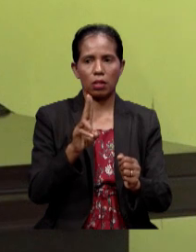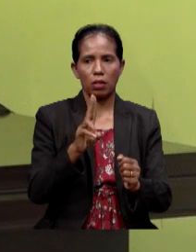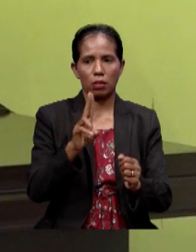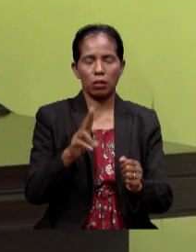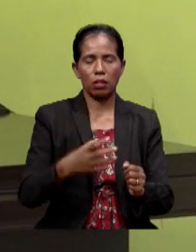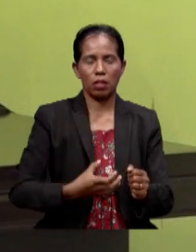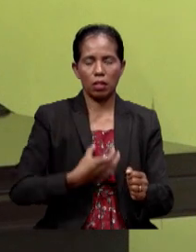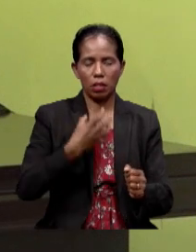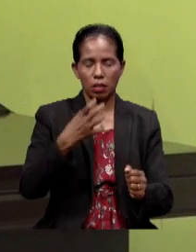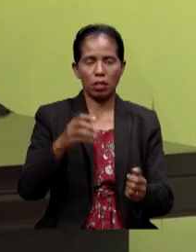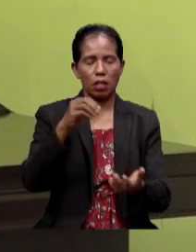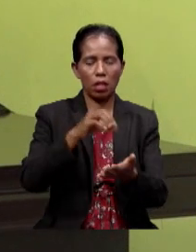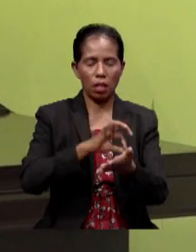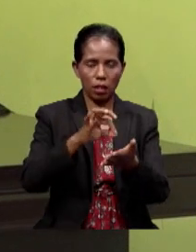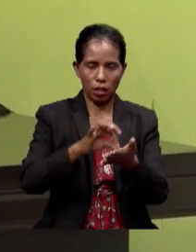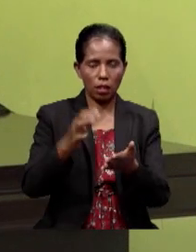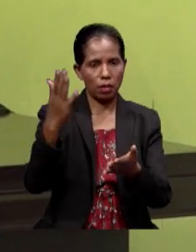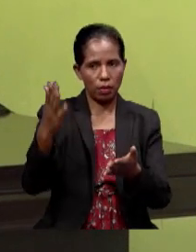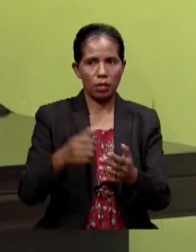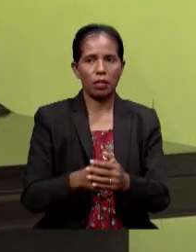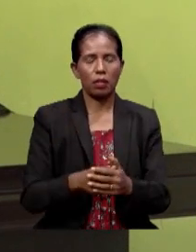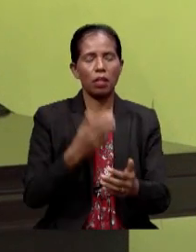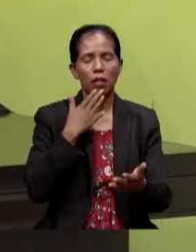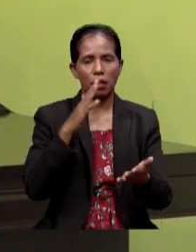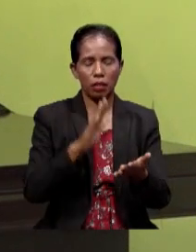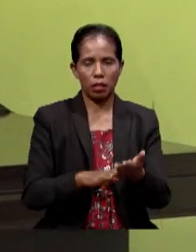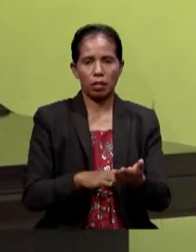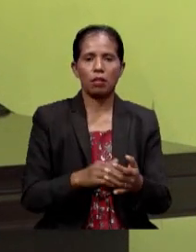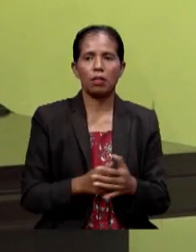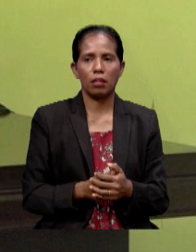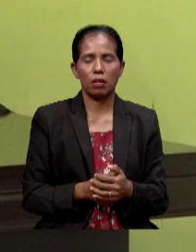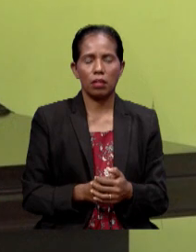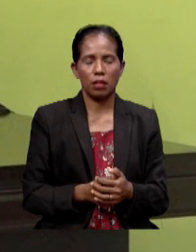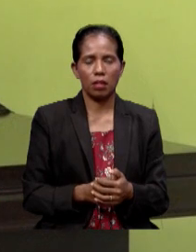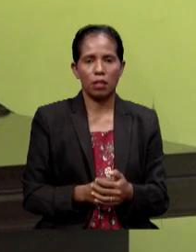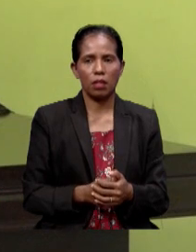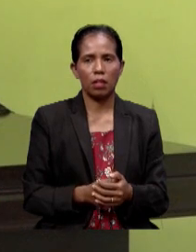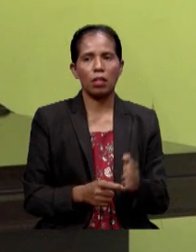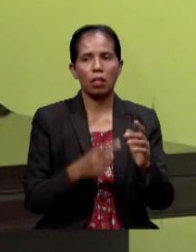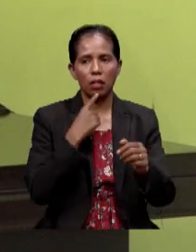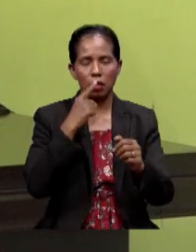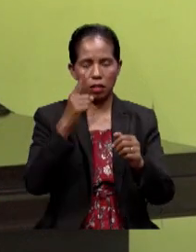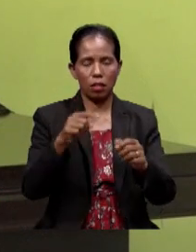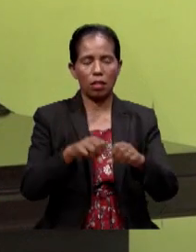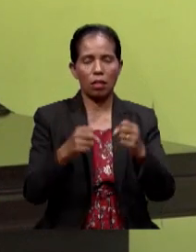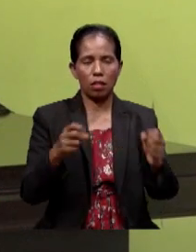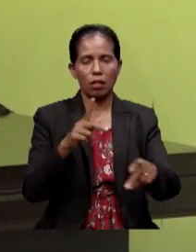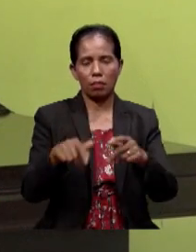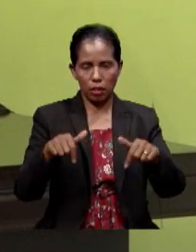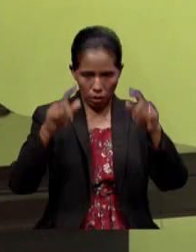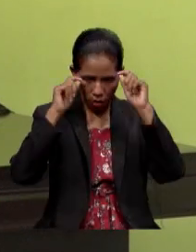nervosismo nene, mas nia tau eneba, cantão ida nela dia, ida ne bolo, difamação, ida ne bolo, estraga em agora, ite